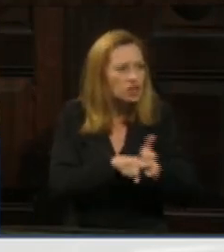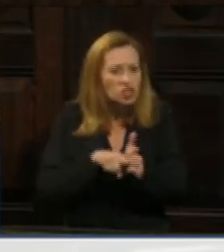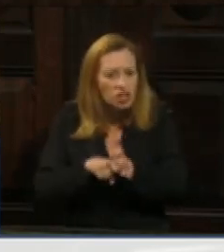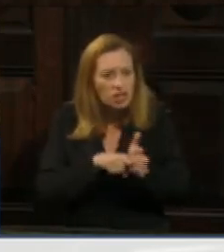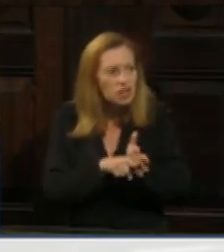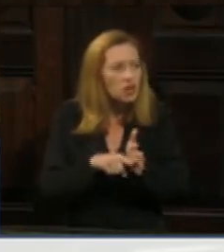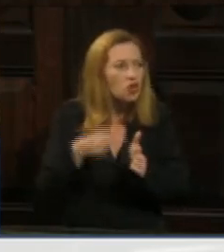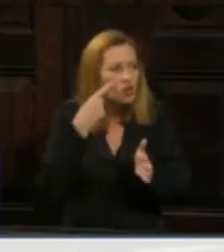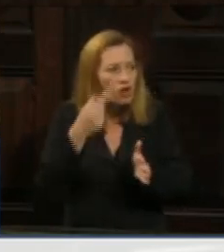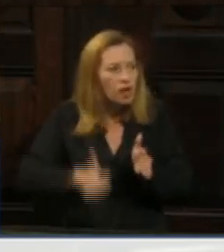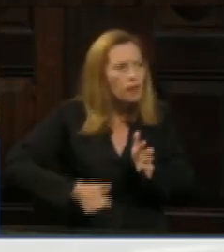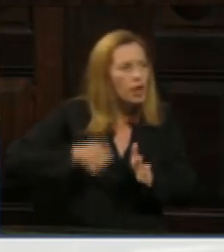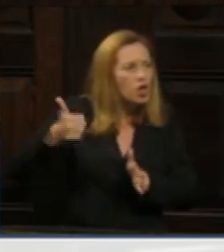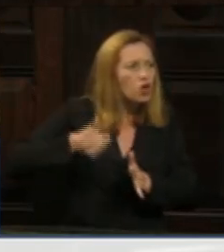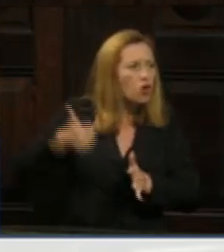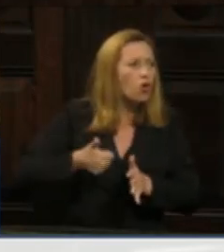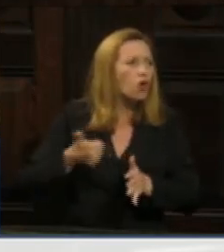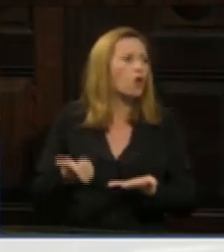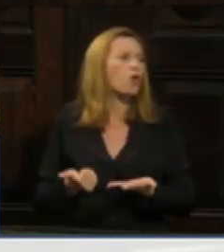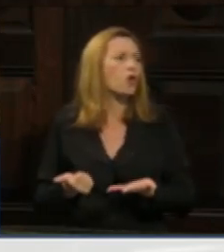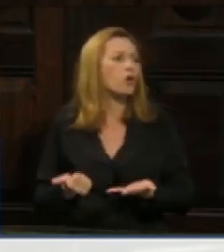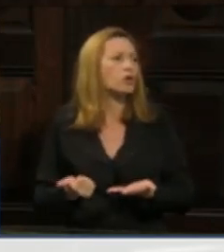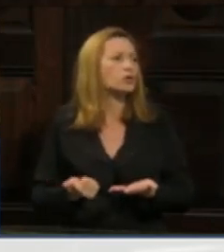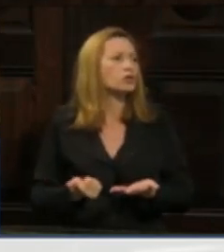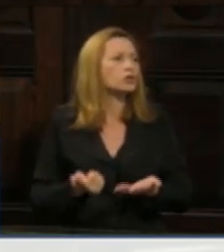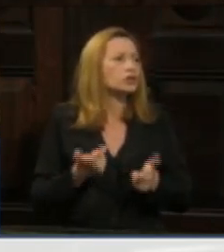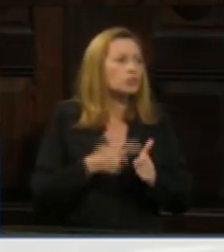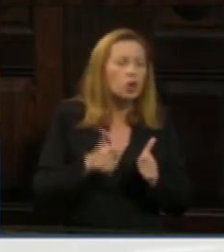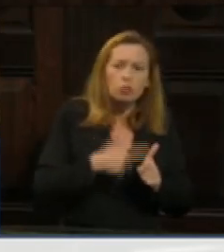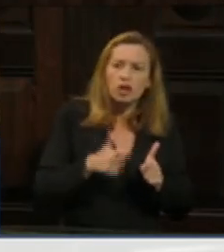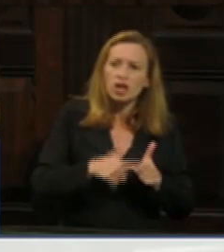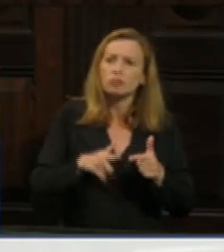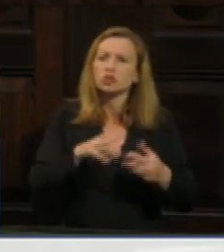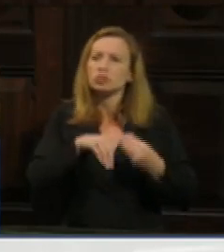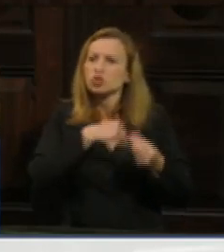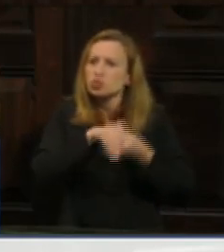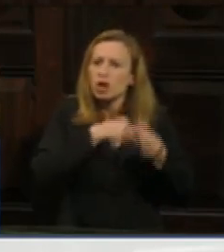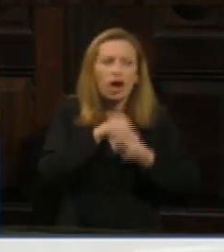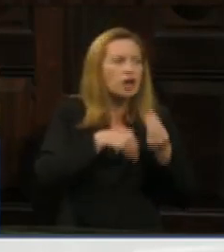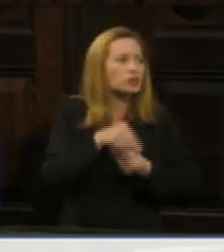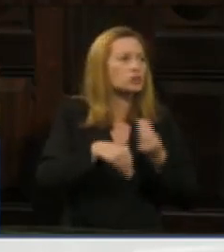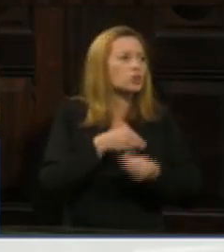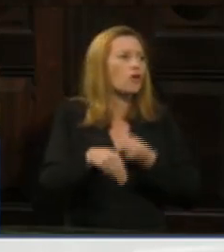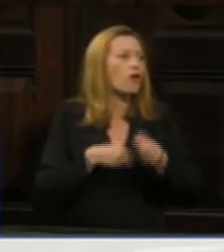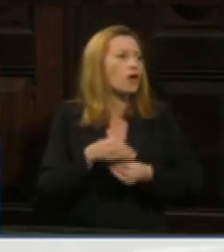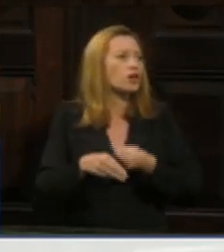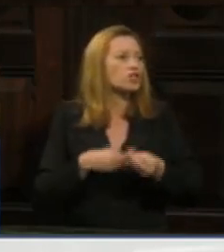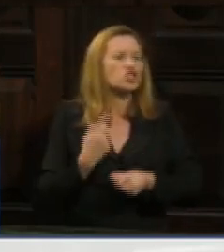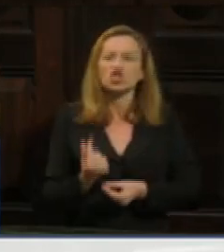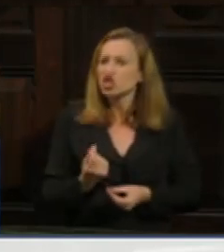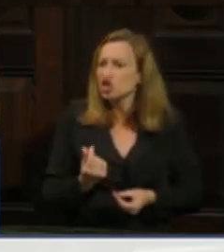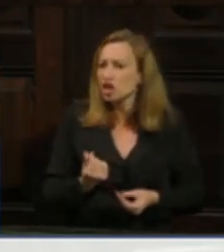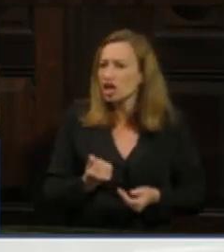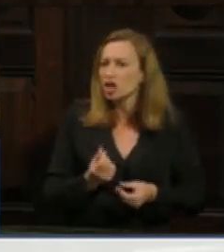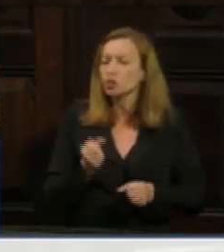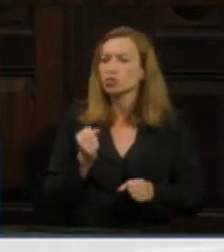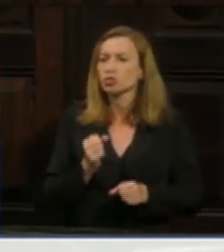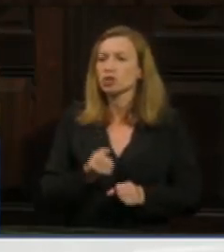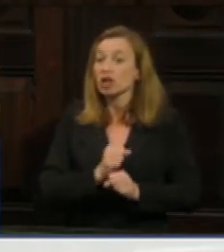quero dar destaque à questão de valores. E os assessores e assesoras que forem